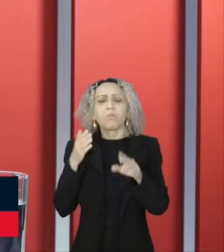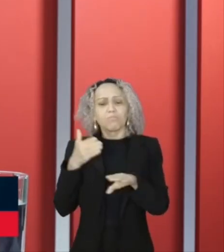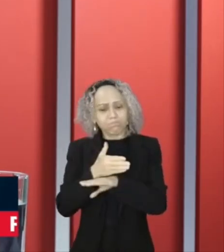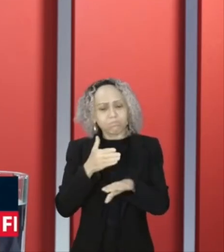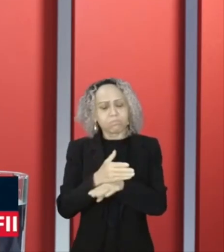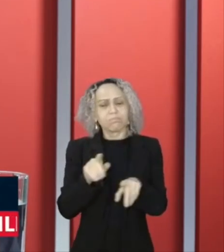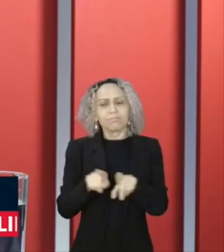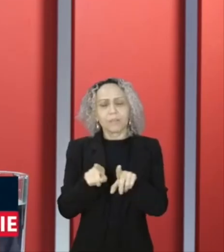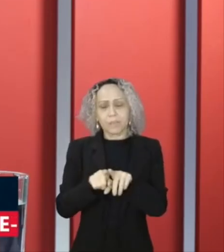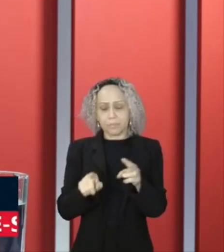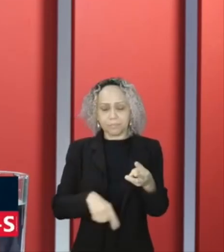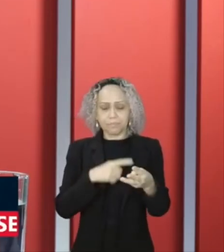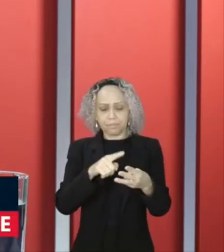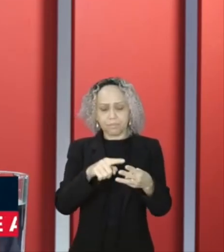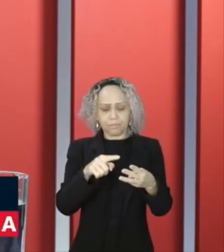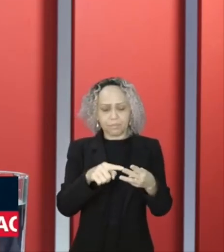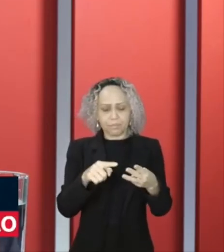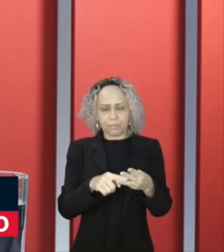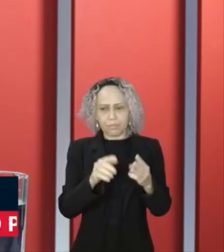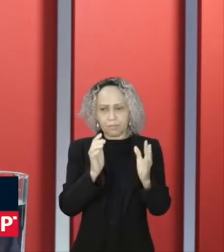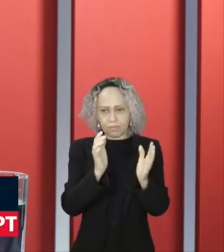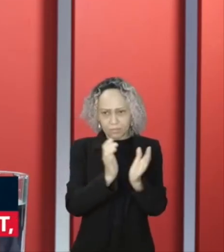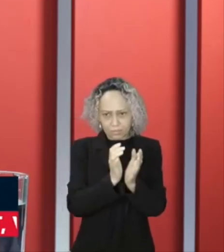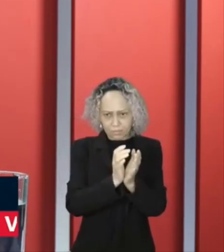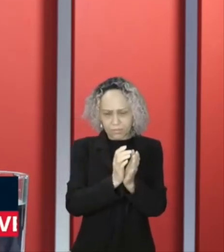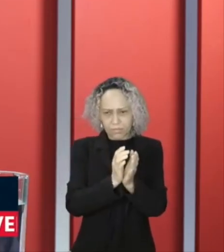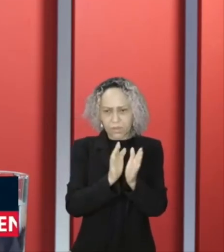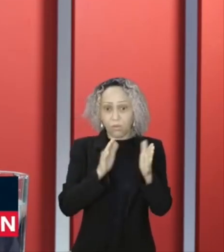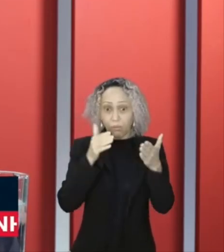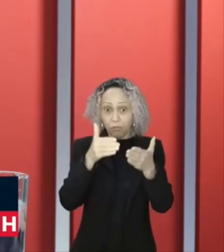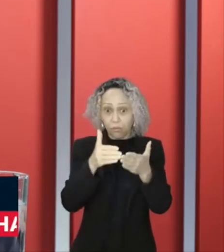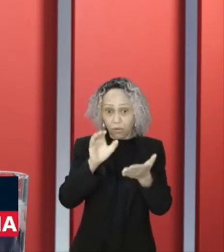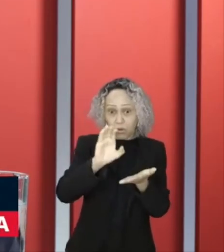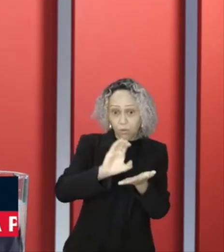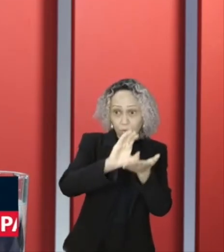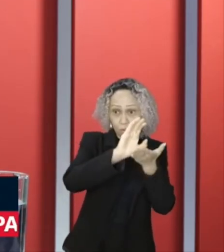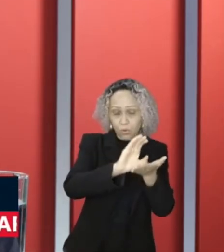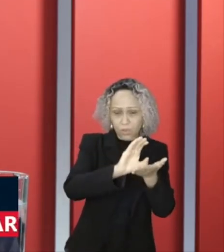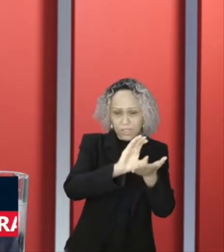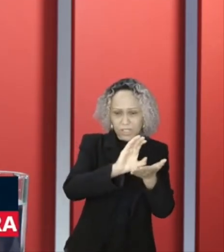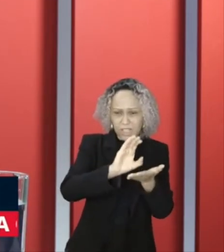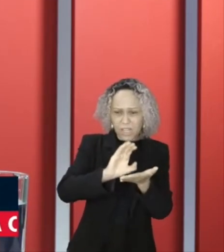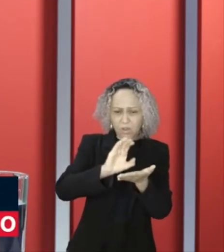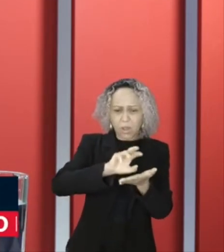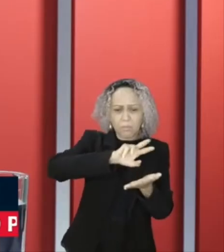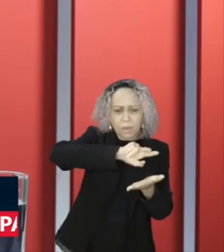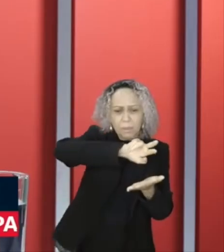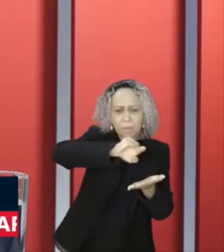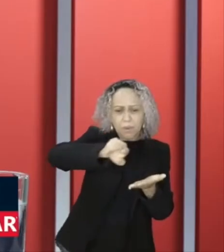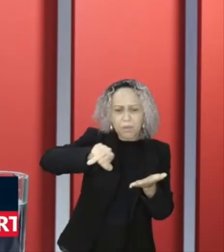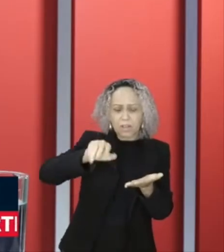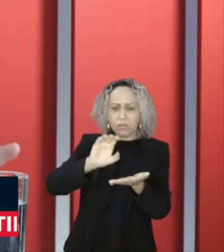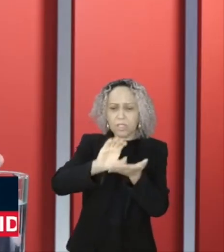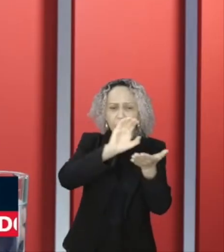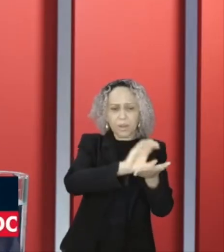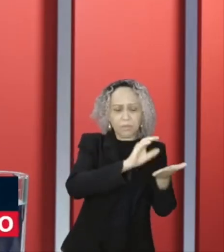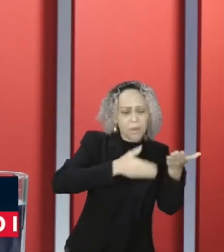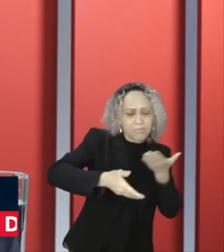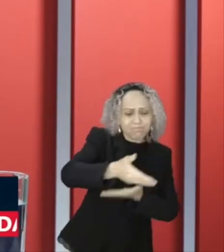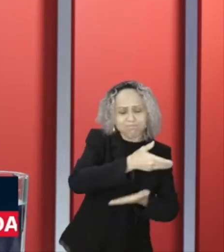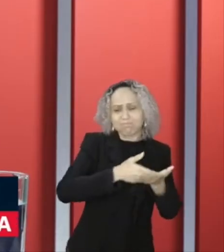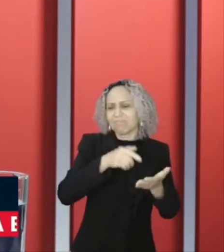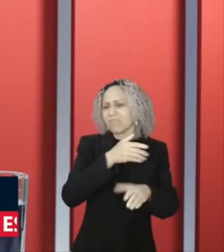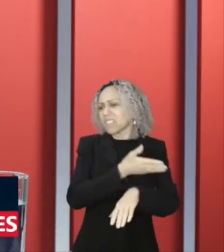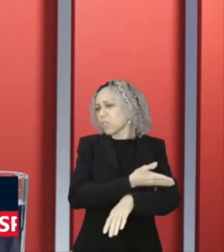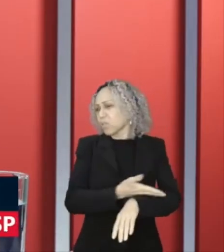camadas de participação, a do Fórum Interconselhos, que é justamente a tradicional. Durante os governos Lula e Dilma sempre tivemos